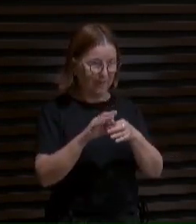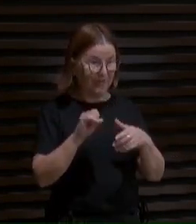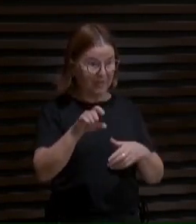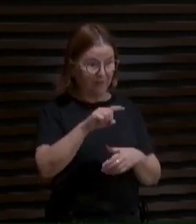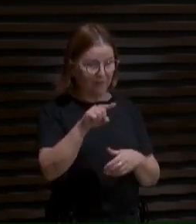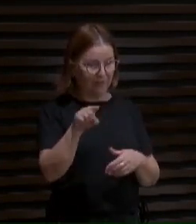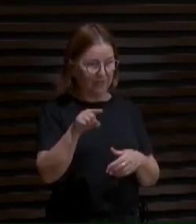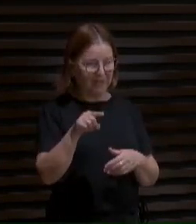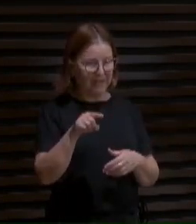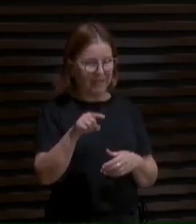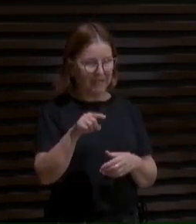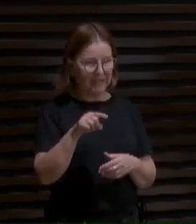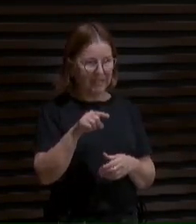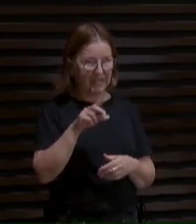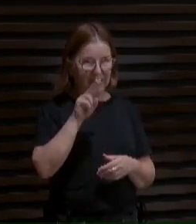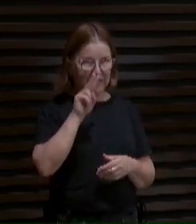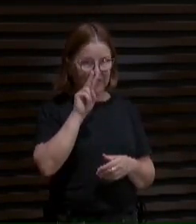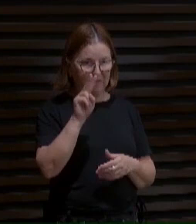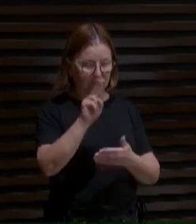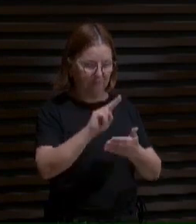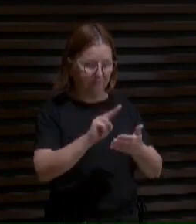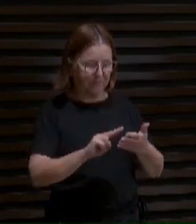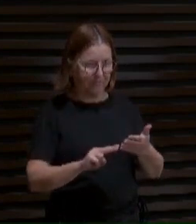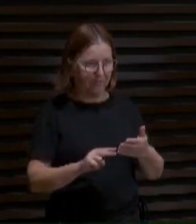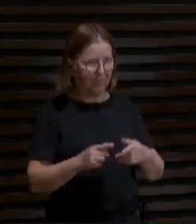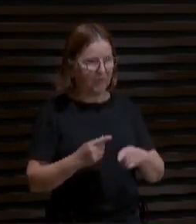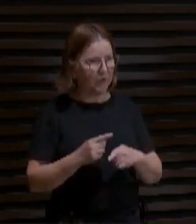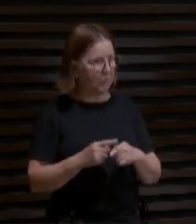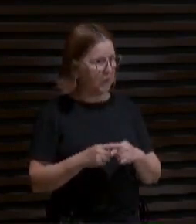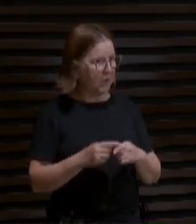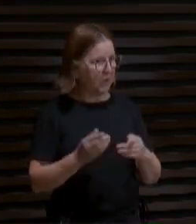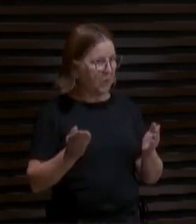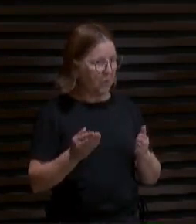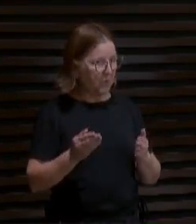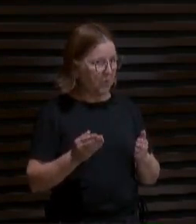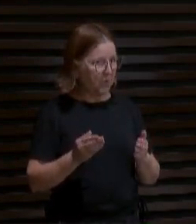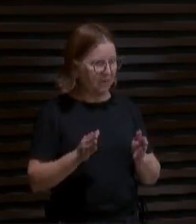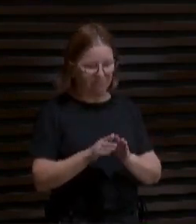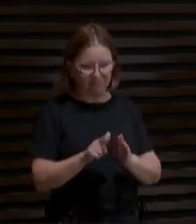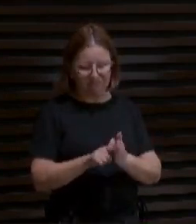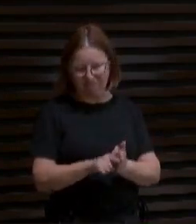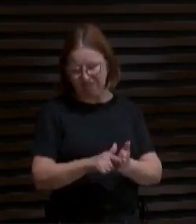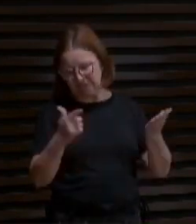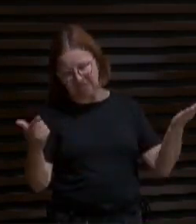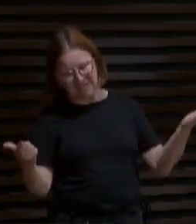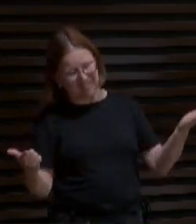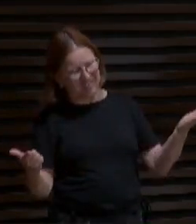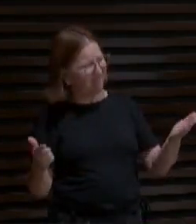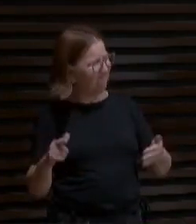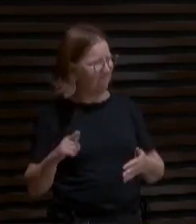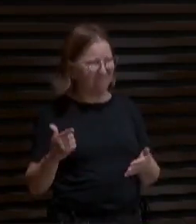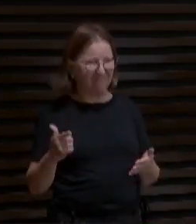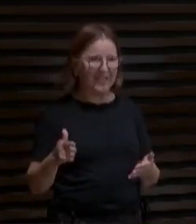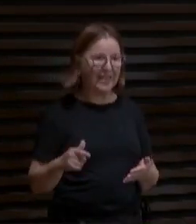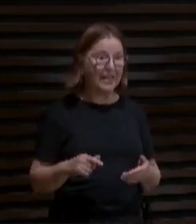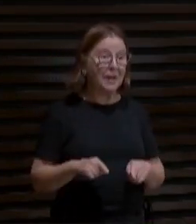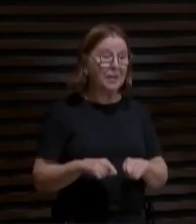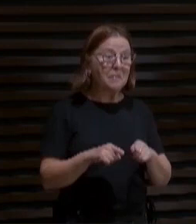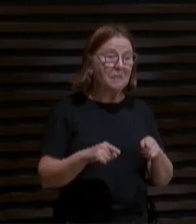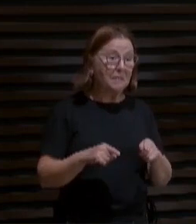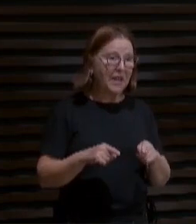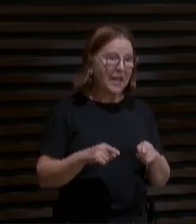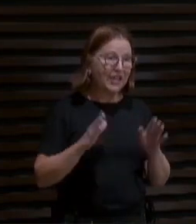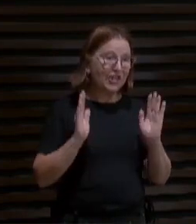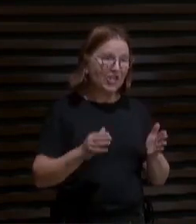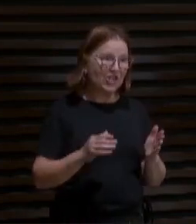um pouquinho, porque hoje literatura de jornal não vale nada, mas se acompanha um pouquinho, há 3 meses atrás o